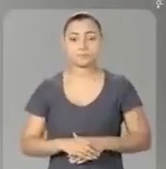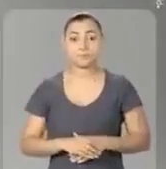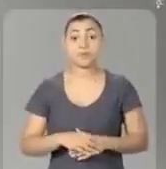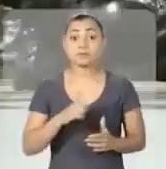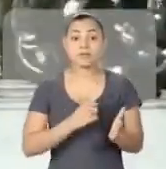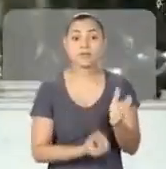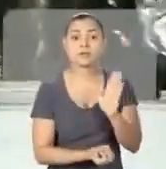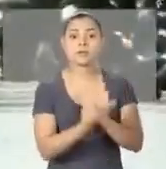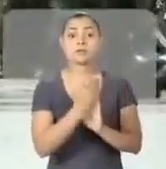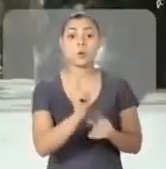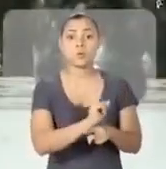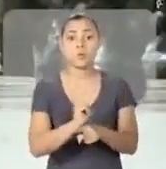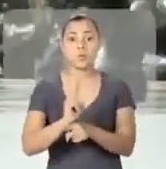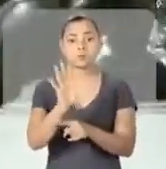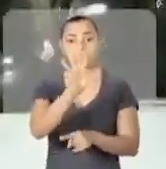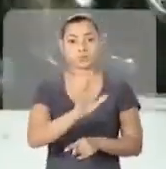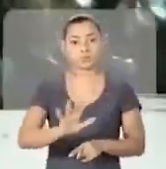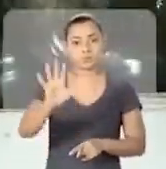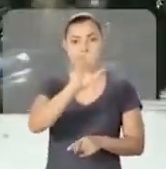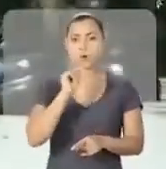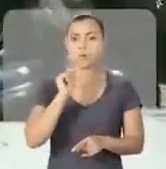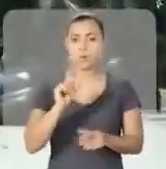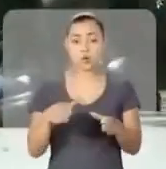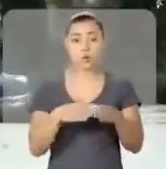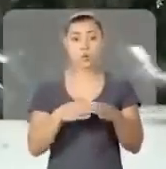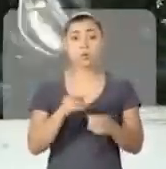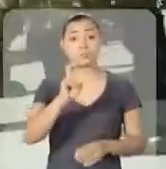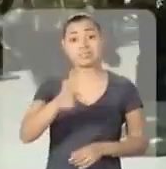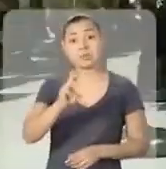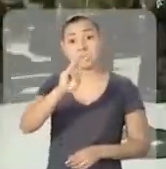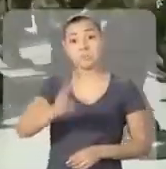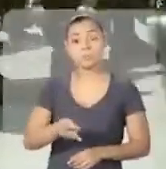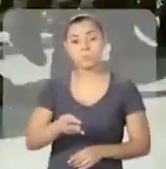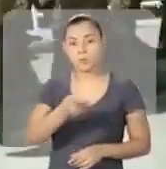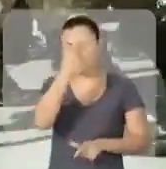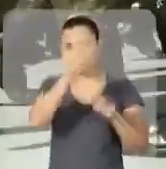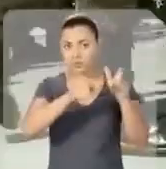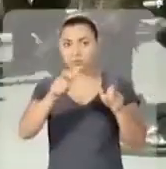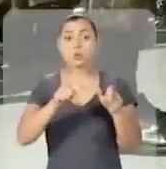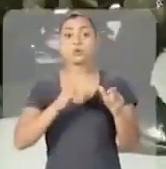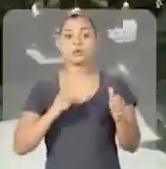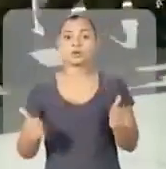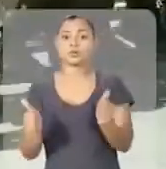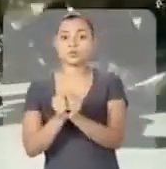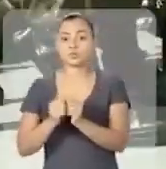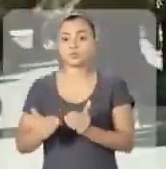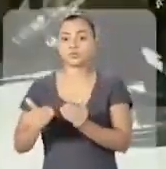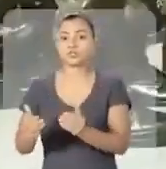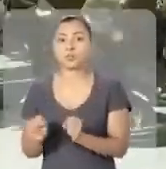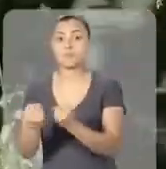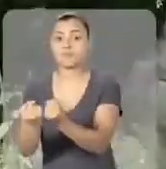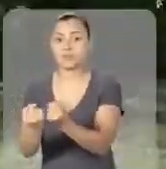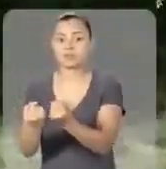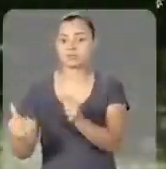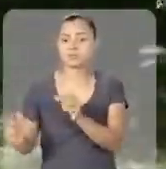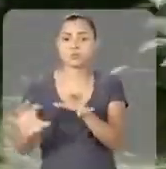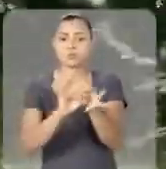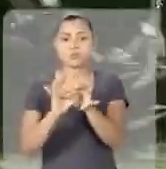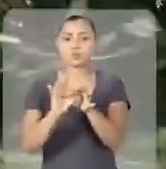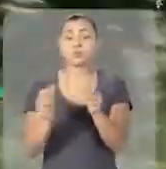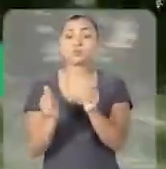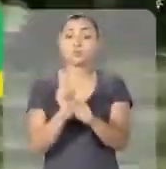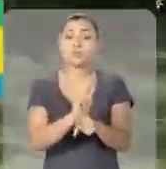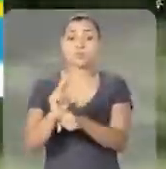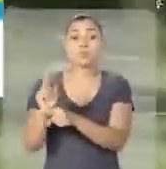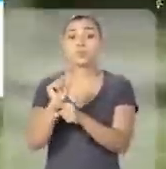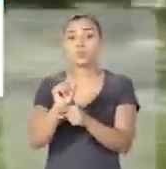criminalidade. Criação da Guarda Nacional. Um efetivo de 5 mil homens, subordinado ao Ministério da Defesa, que atuará